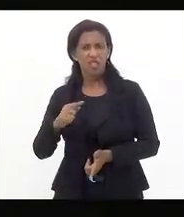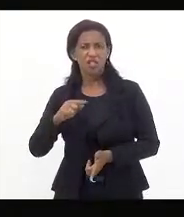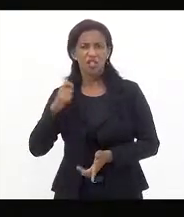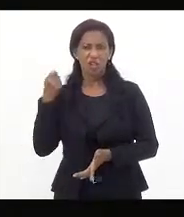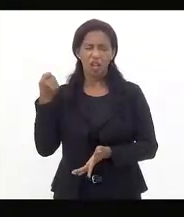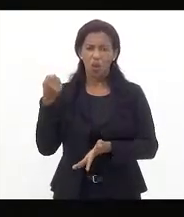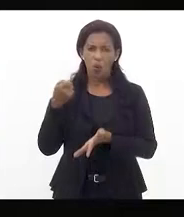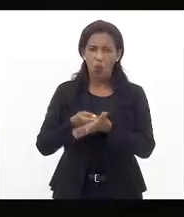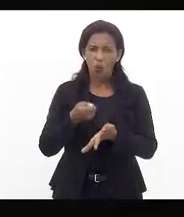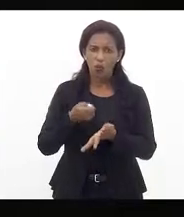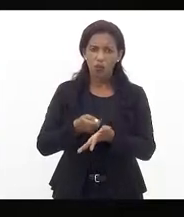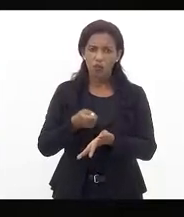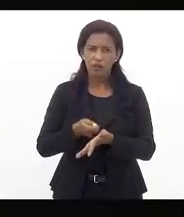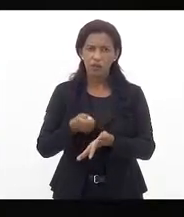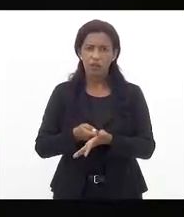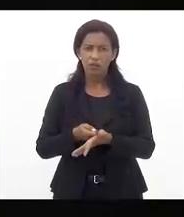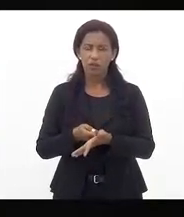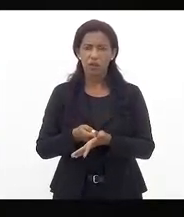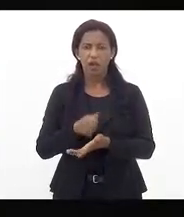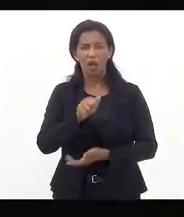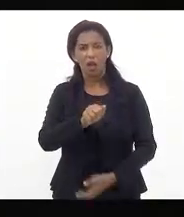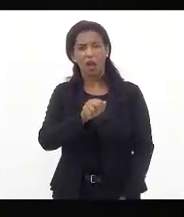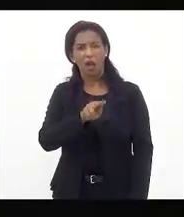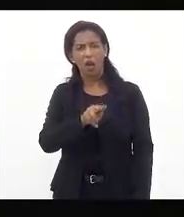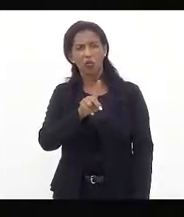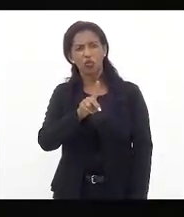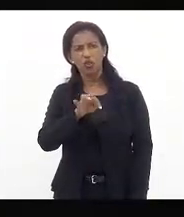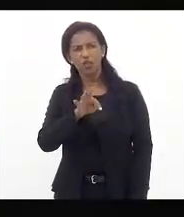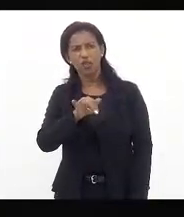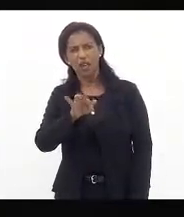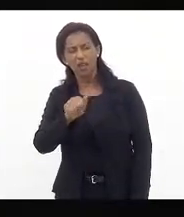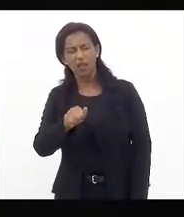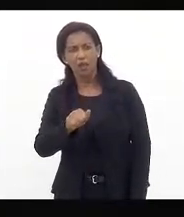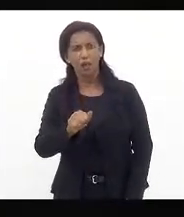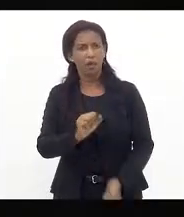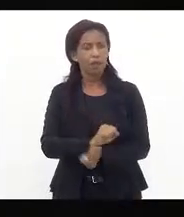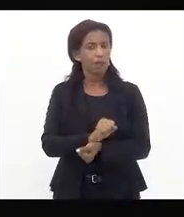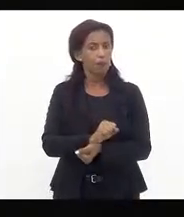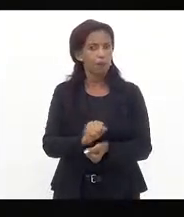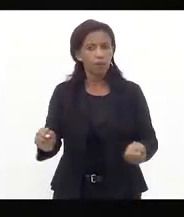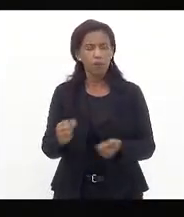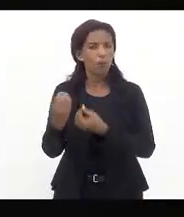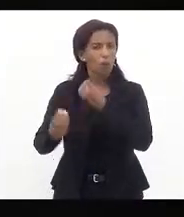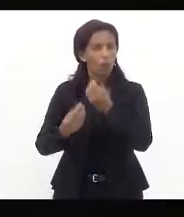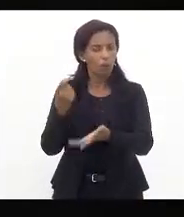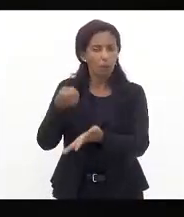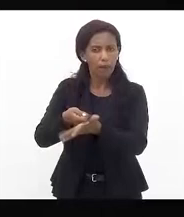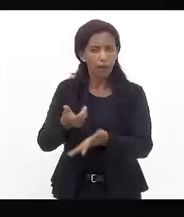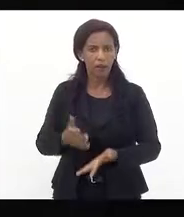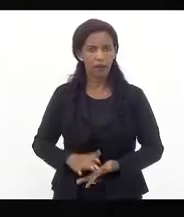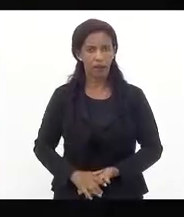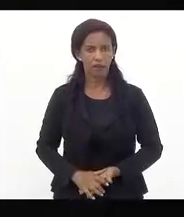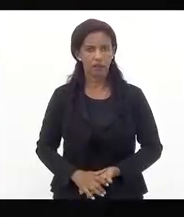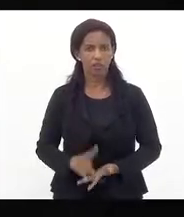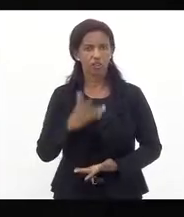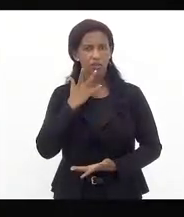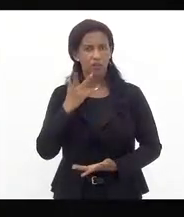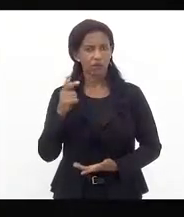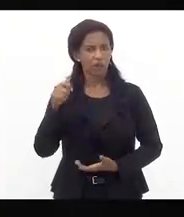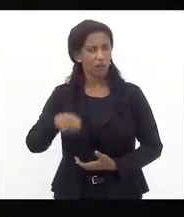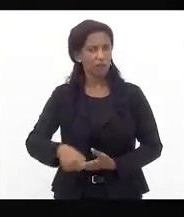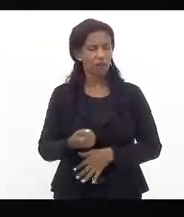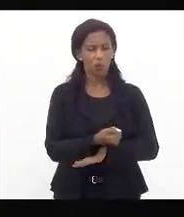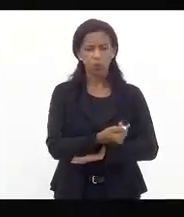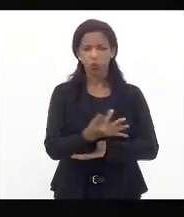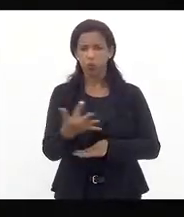institucionalmente, oficialmente, auditada. É impossível, é impagável essa dívida. Já foi dito aqui